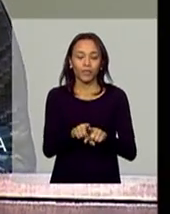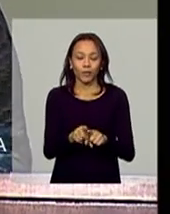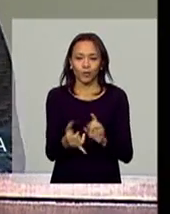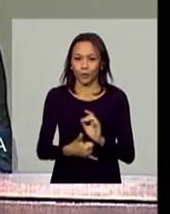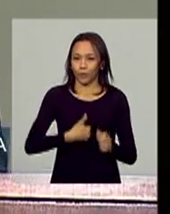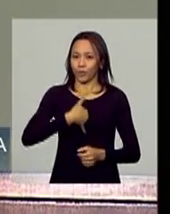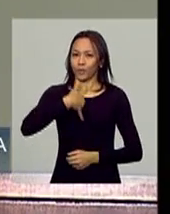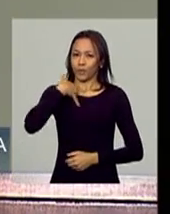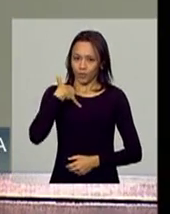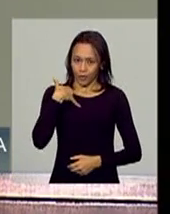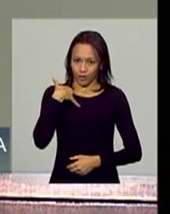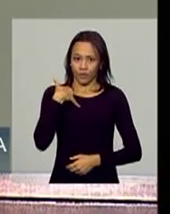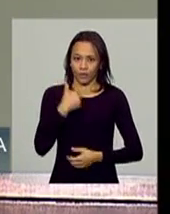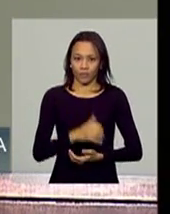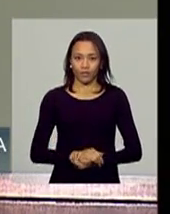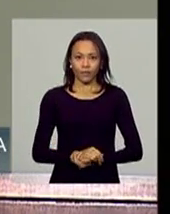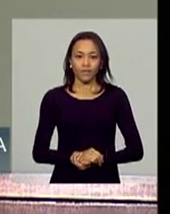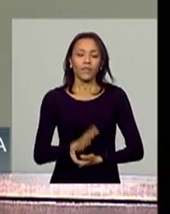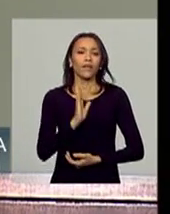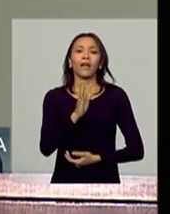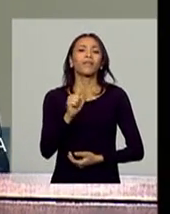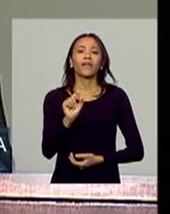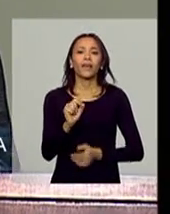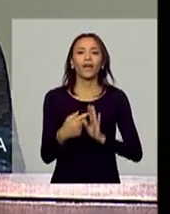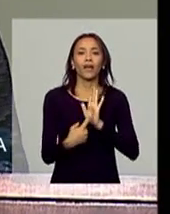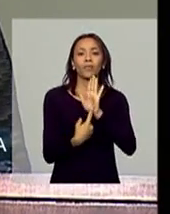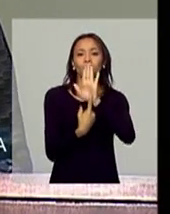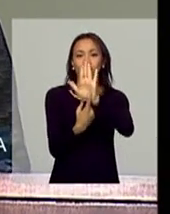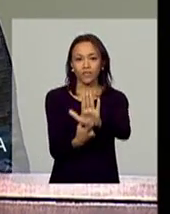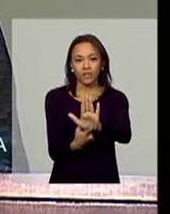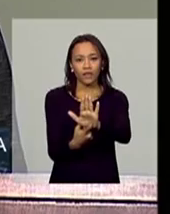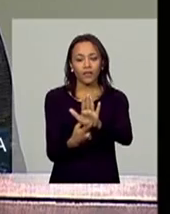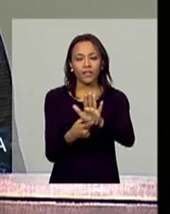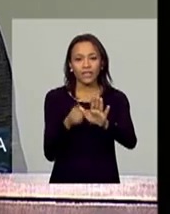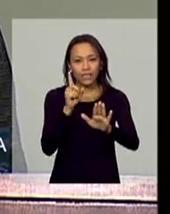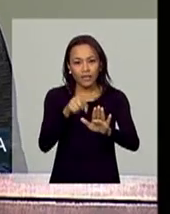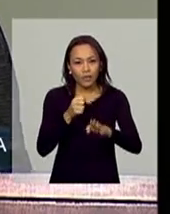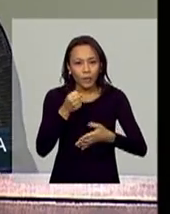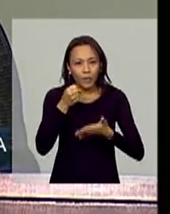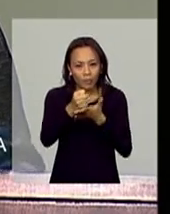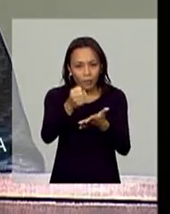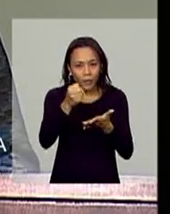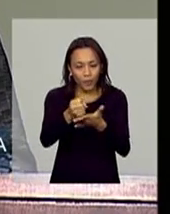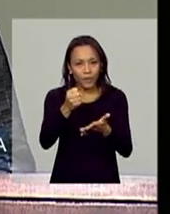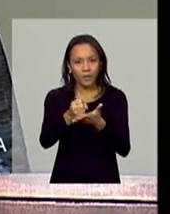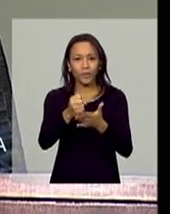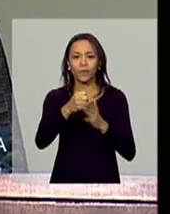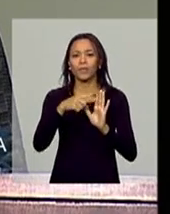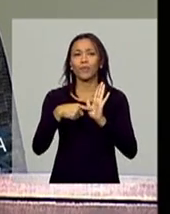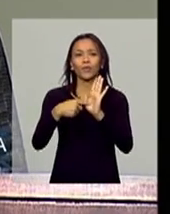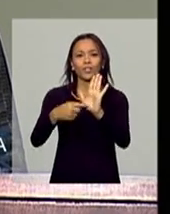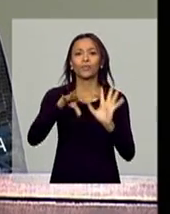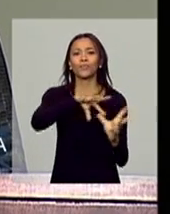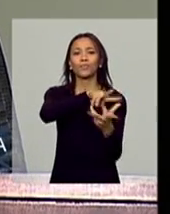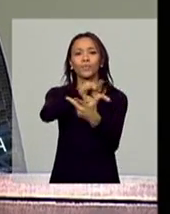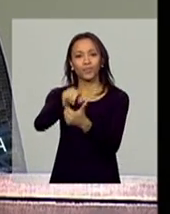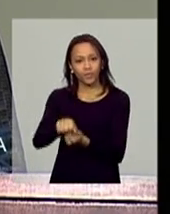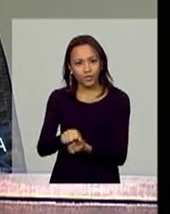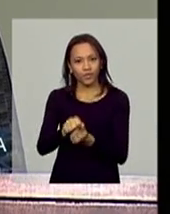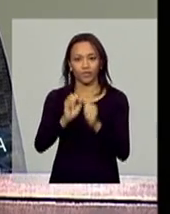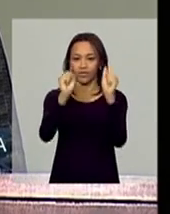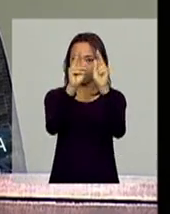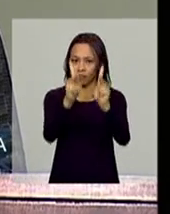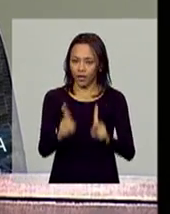autoestima e que está pronto a dar uma contribuição decisiva para um mundo de paz,